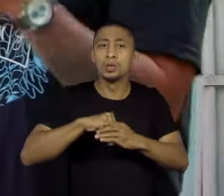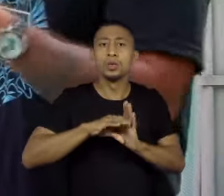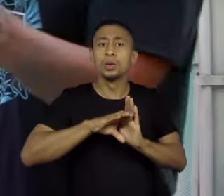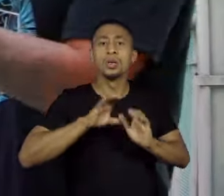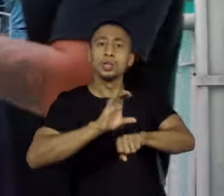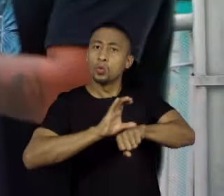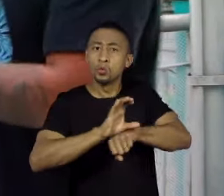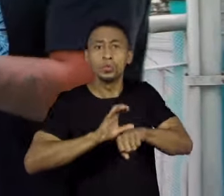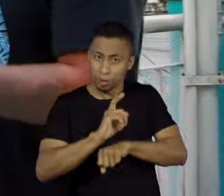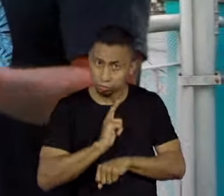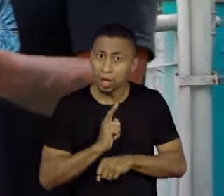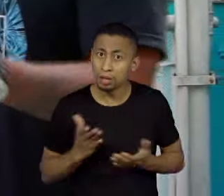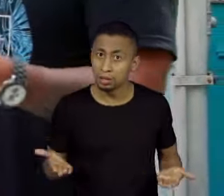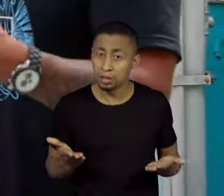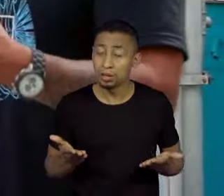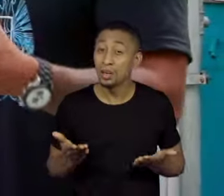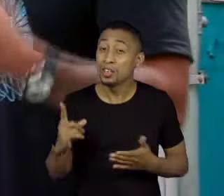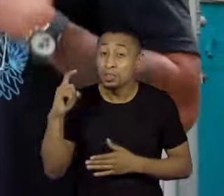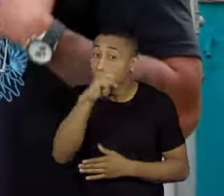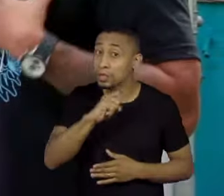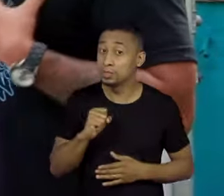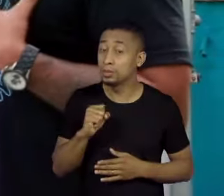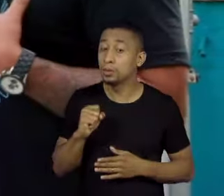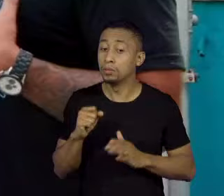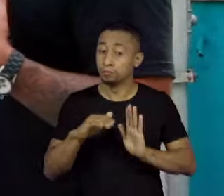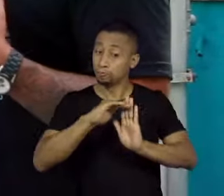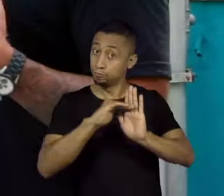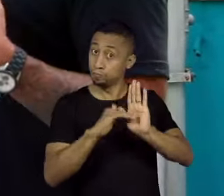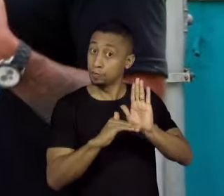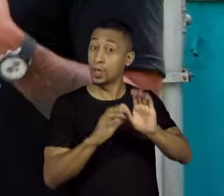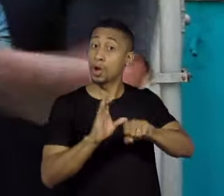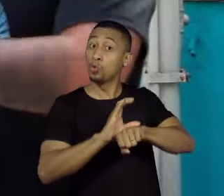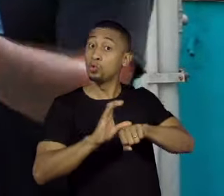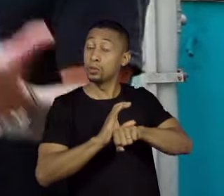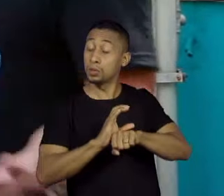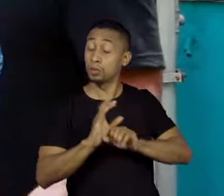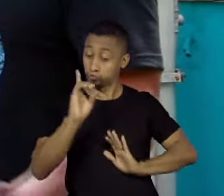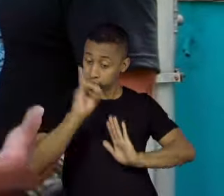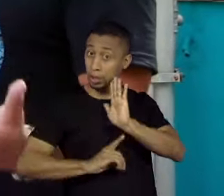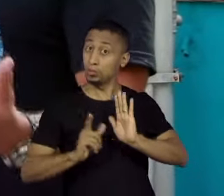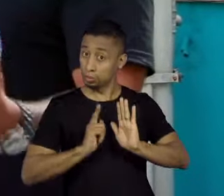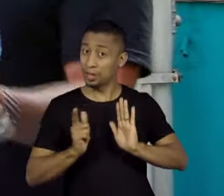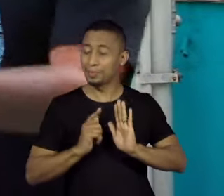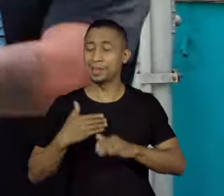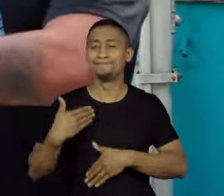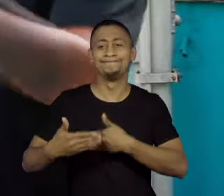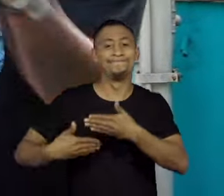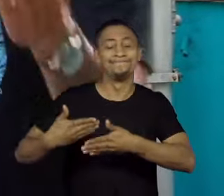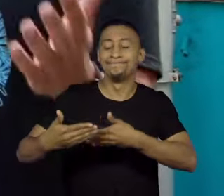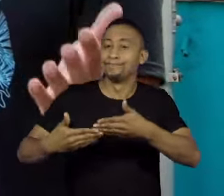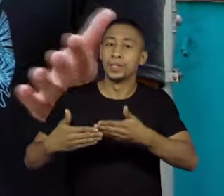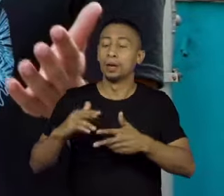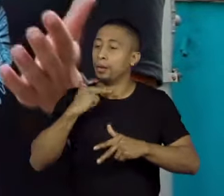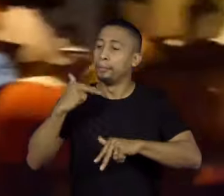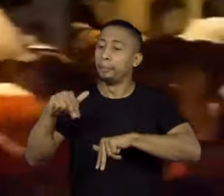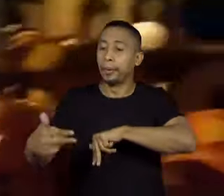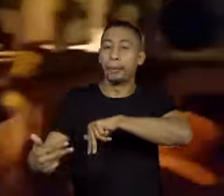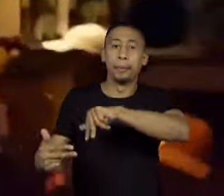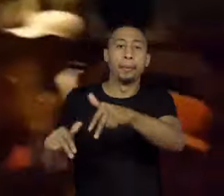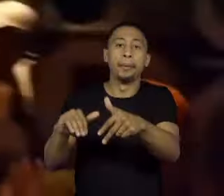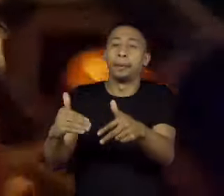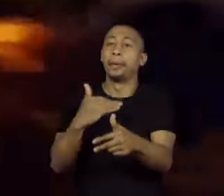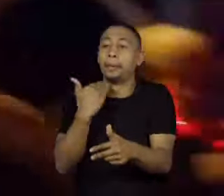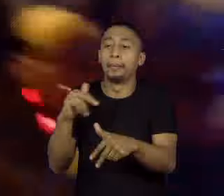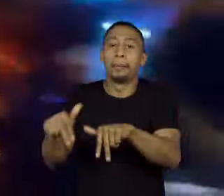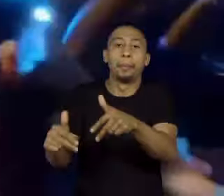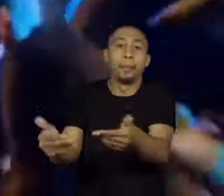Até a pessoa entender o que é a Constituição, que ela tem que é nosso por direito, mano. A gente perdeu muito tempo, muitos jovens morreram. E a